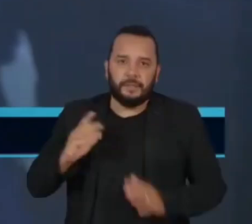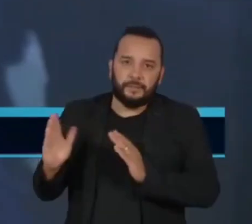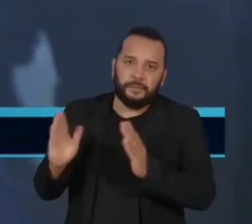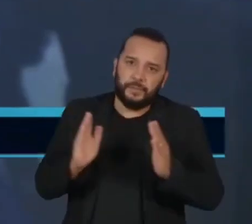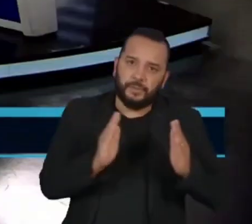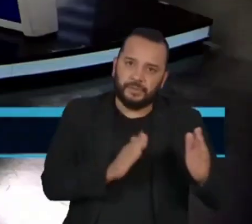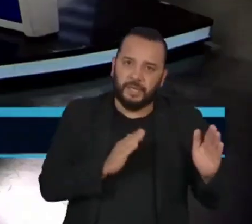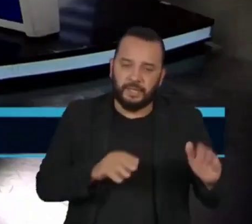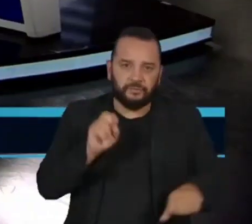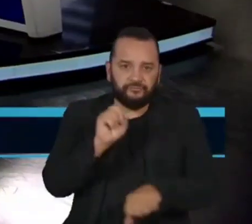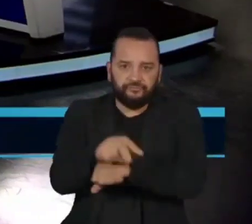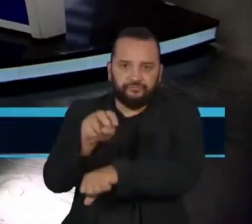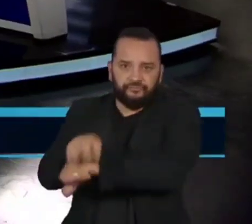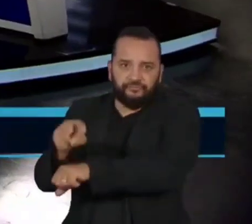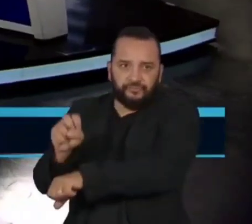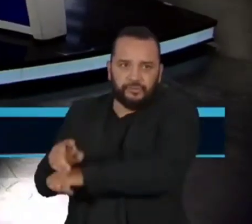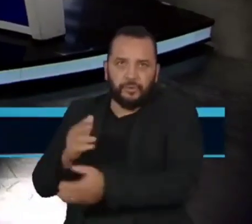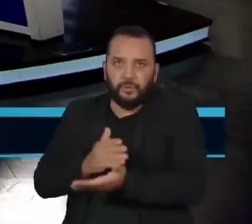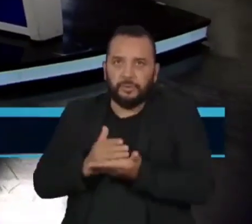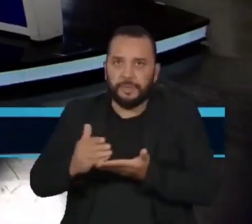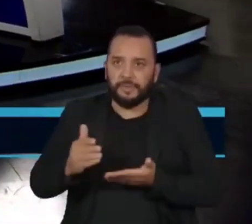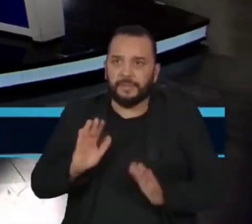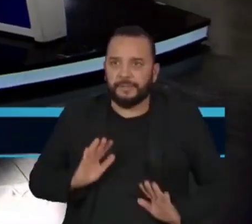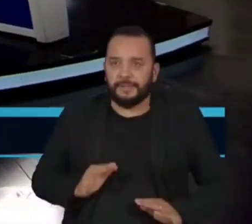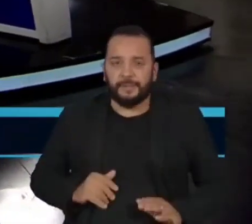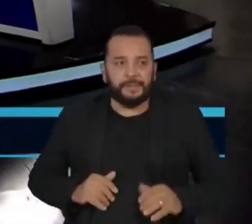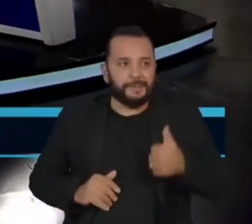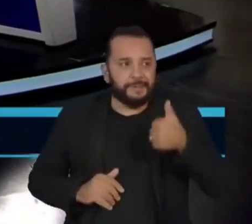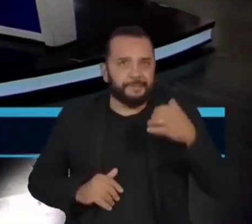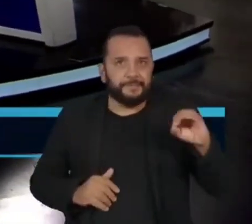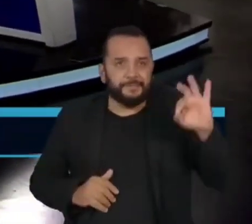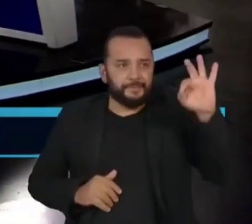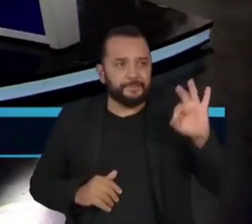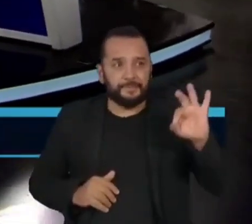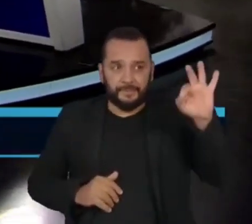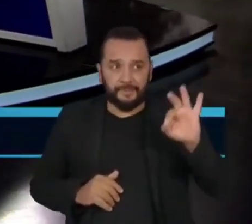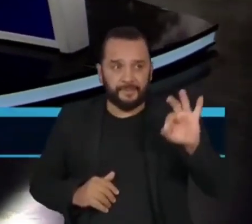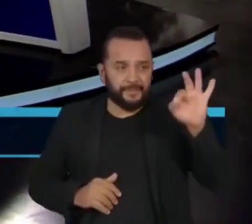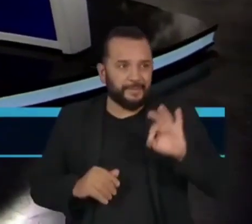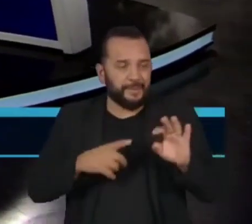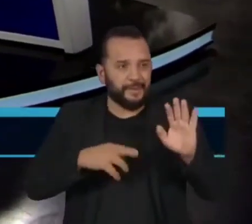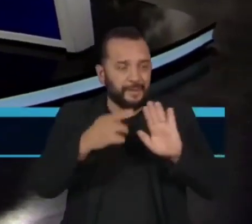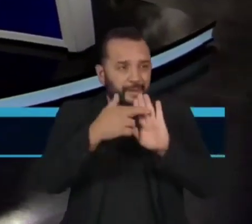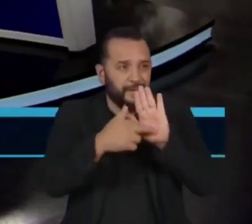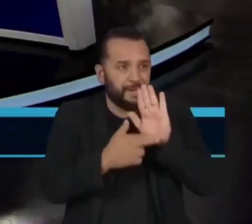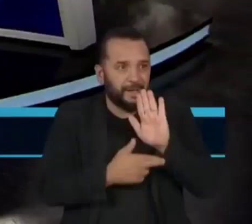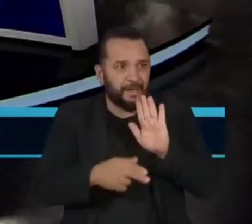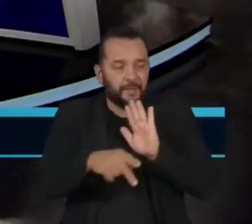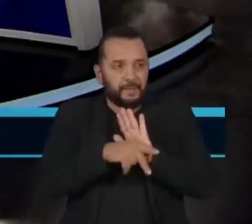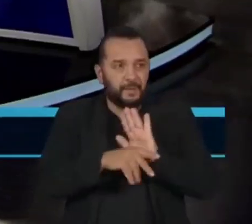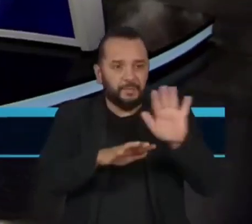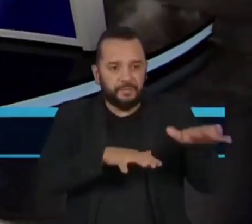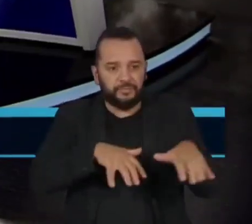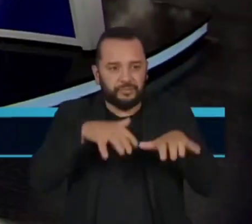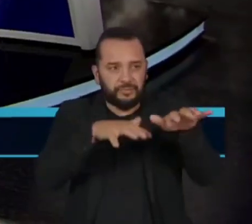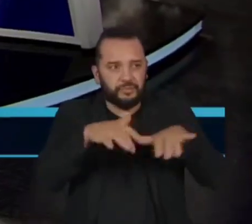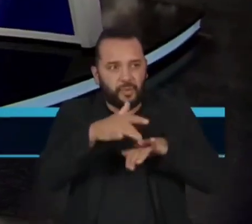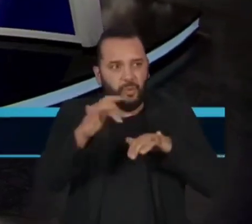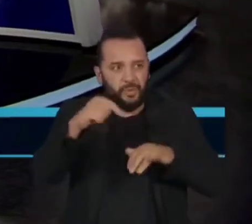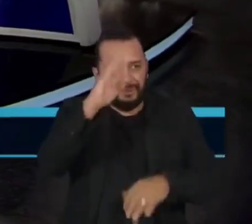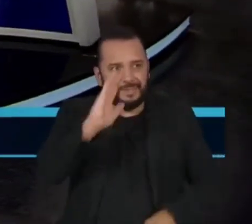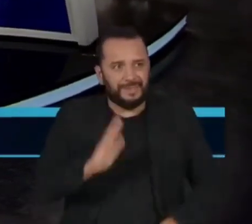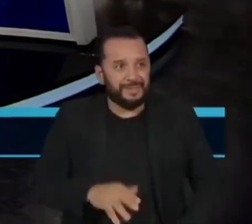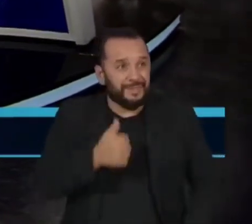andamento. Mariana, falar que menos de 10% dos garimpos autorizados cumprem os critérios para extração de ouro no Brasil parece inadmissível,